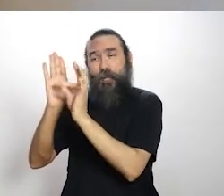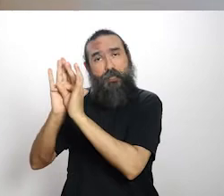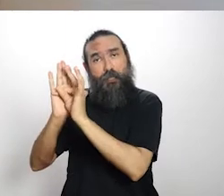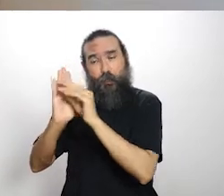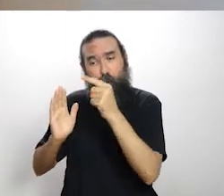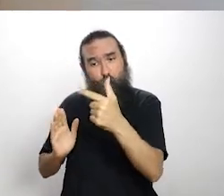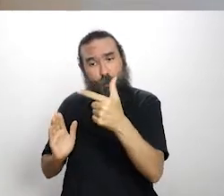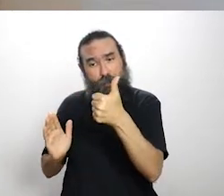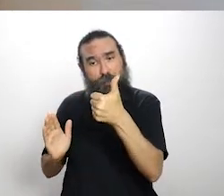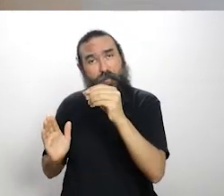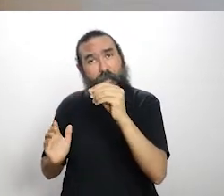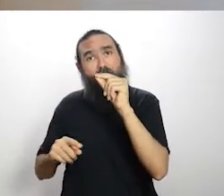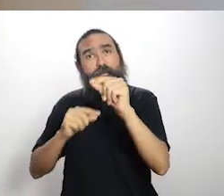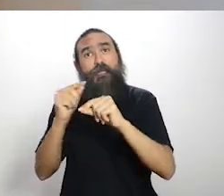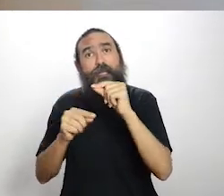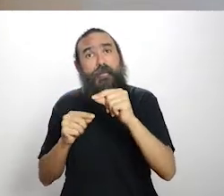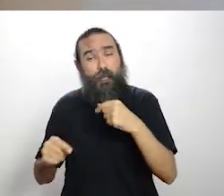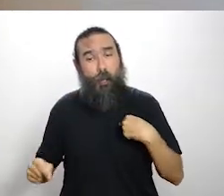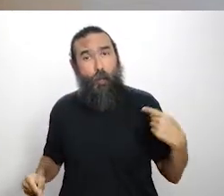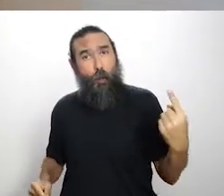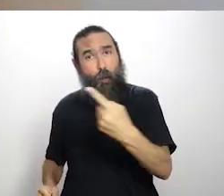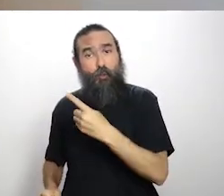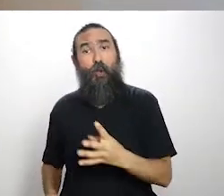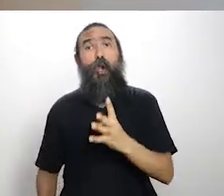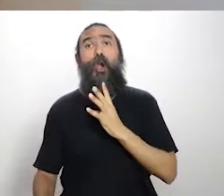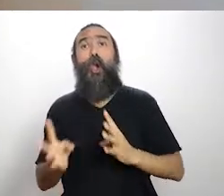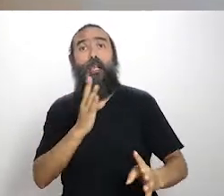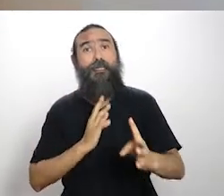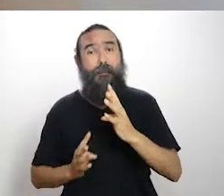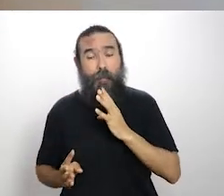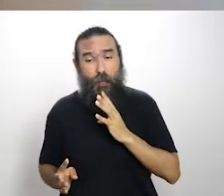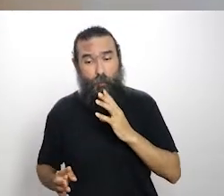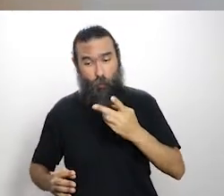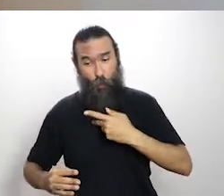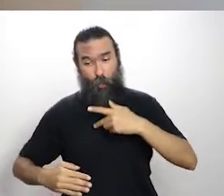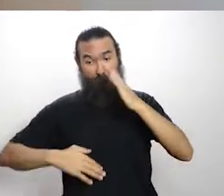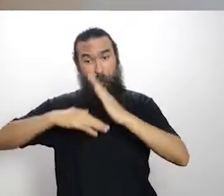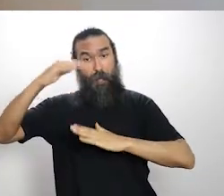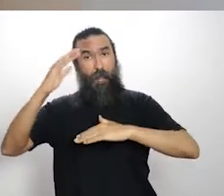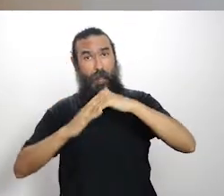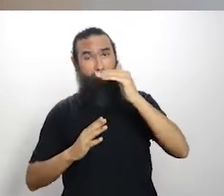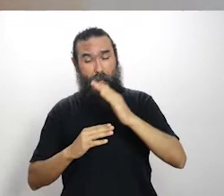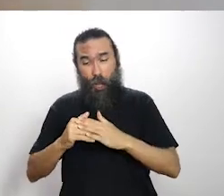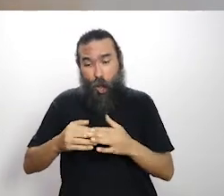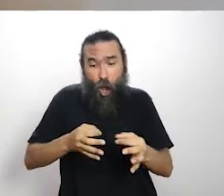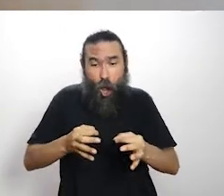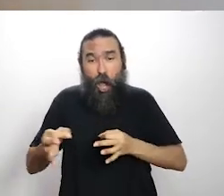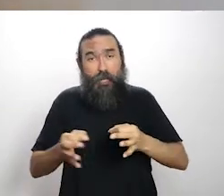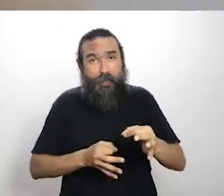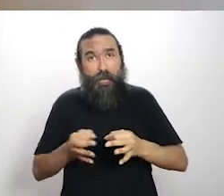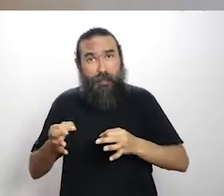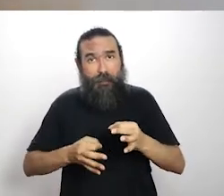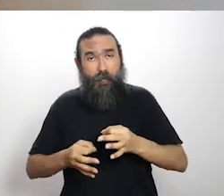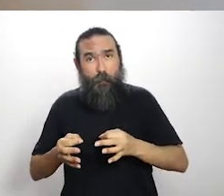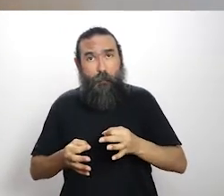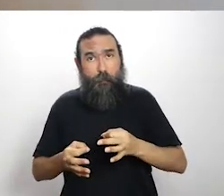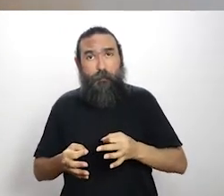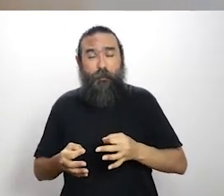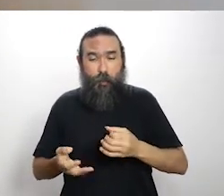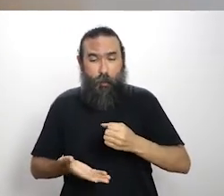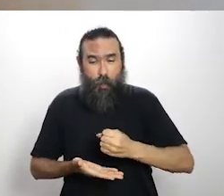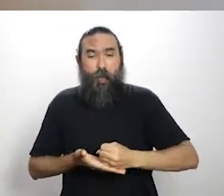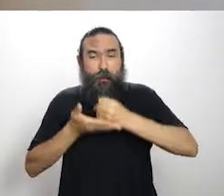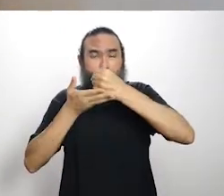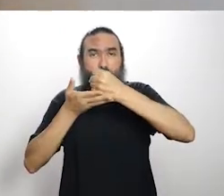que o nosso próprio conhecimento, nossa própria forma de organização, e a LDB 96 também já vem